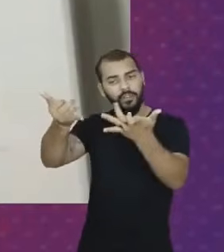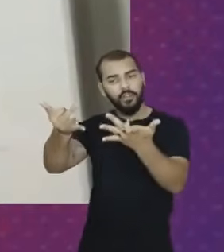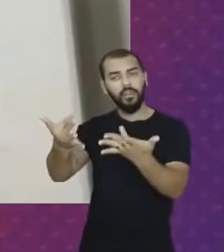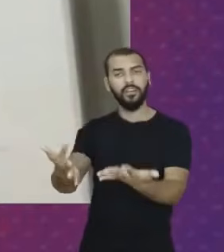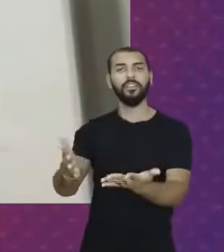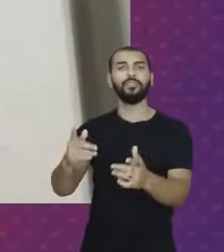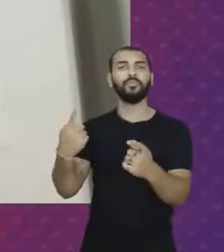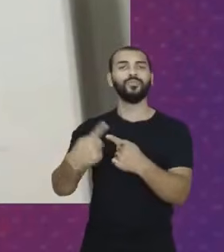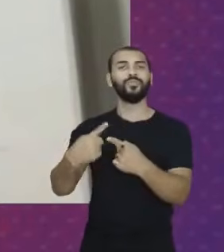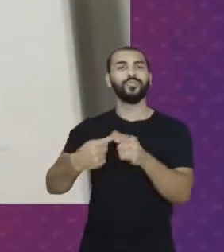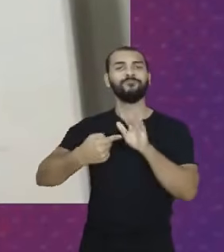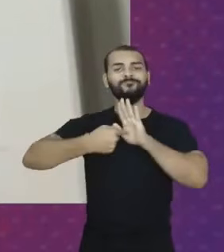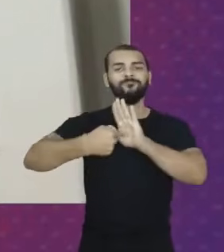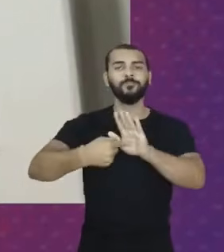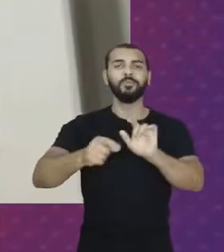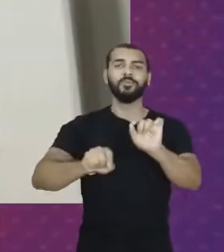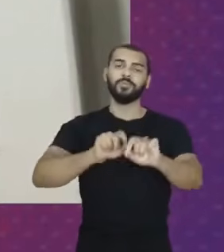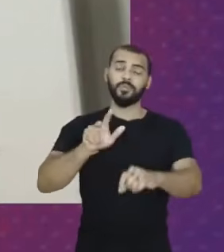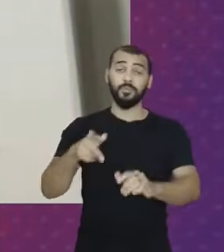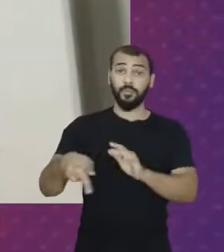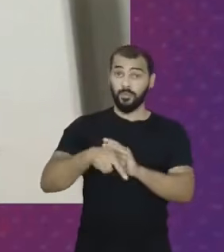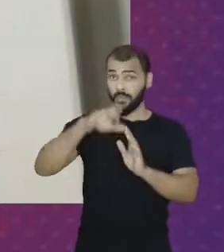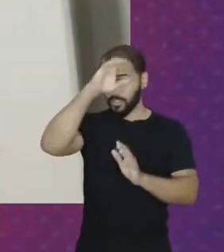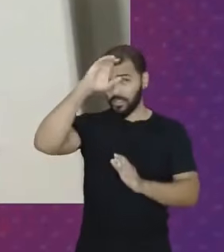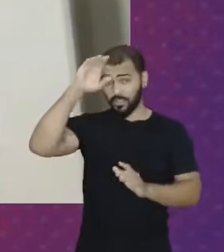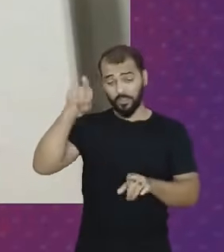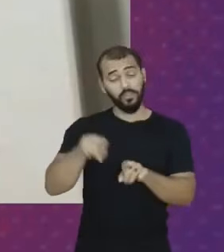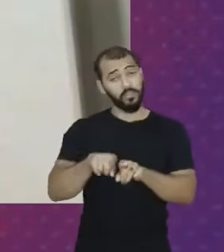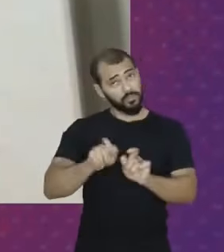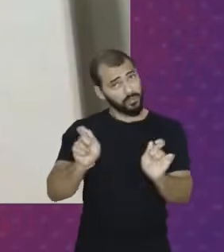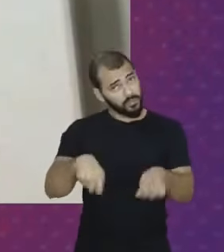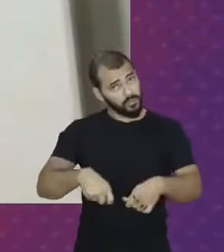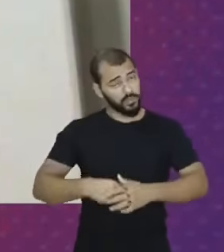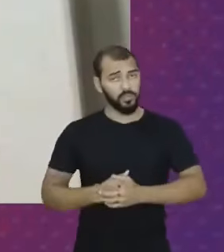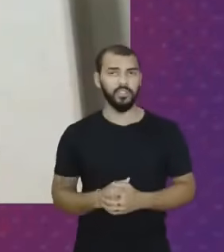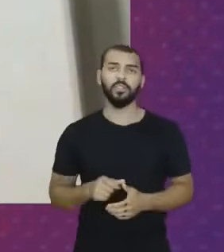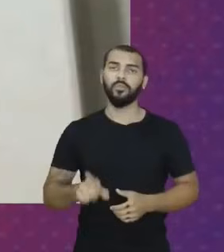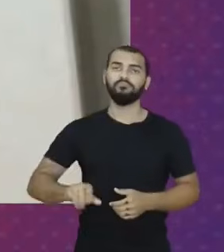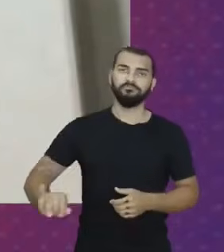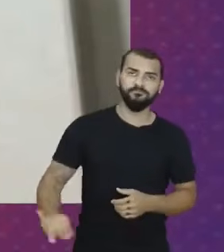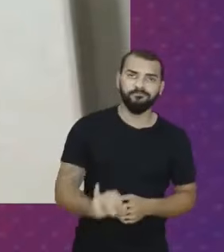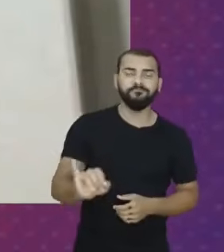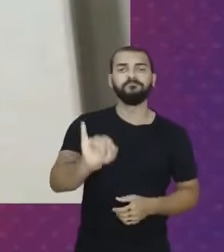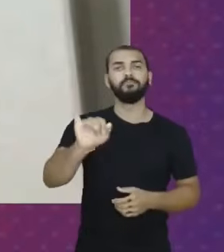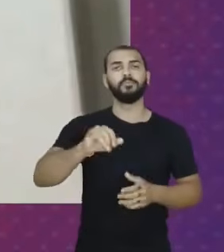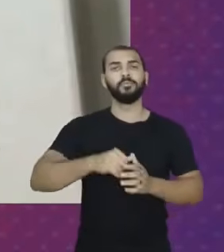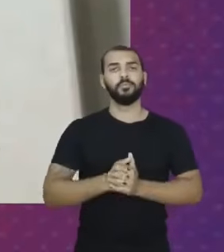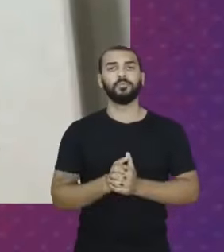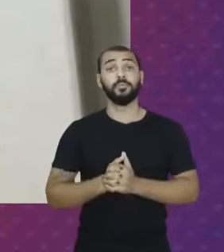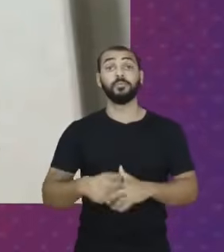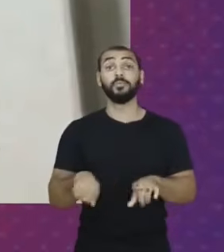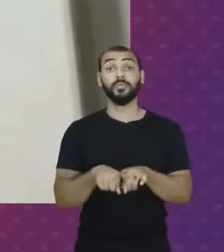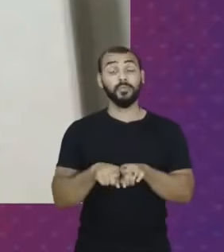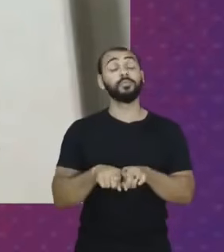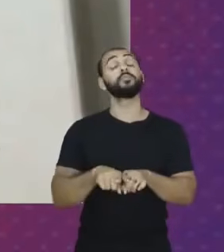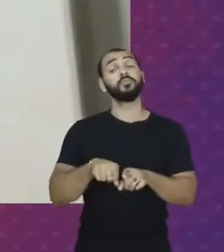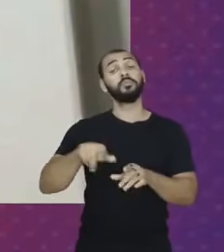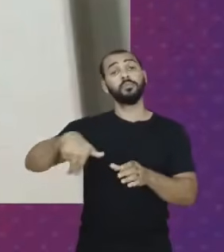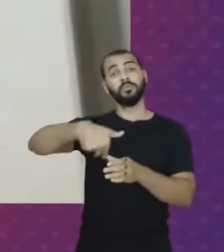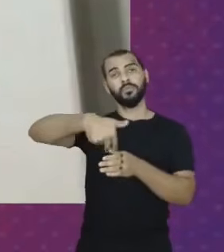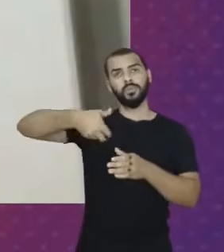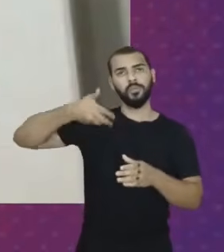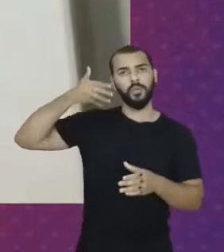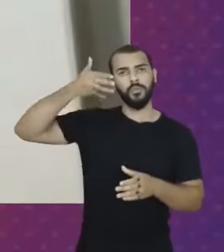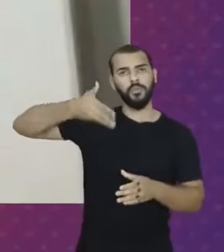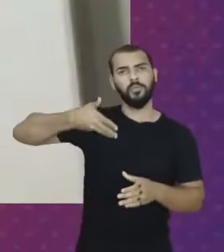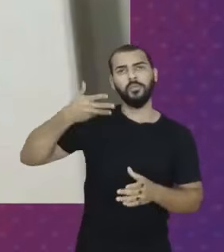elas esperam daquela casa de leis, né? Então, isso é importante, é fundamental também. Essas audiências públicas, elas podem ter